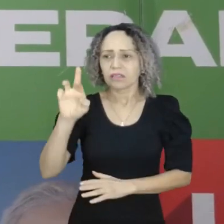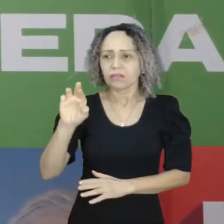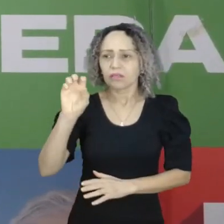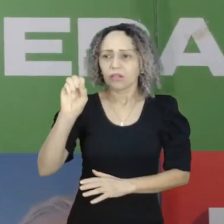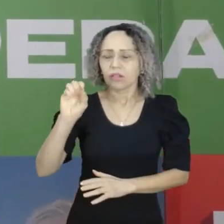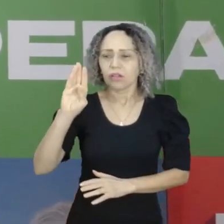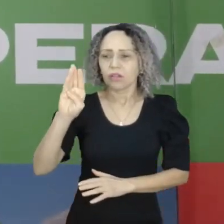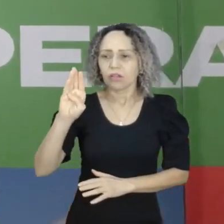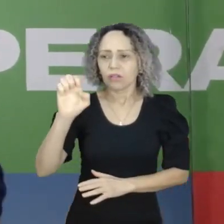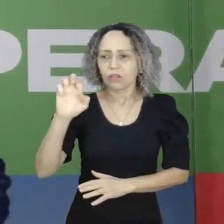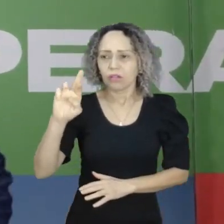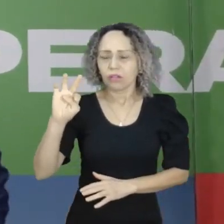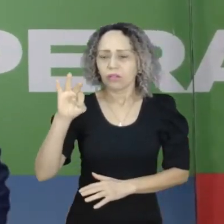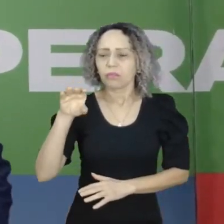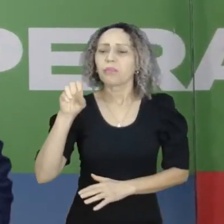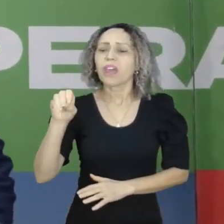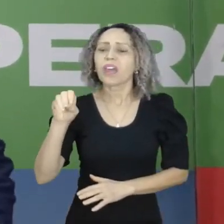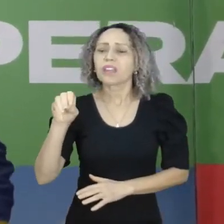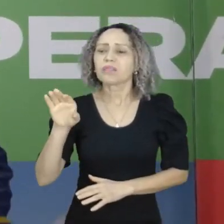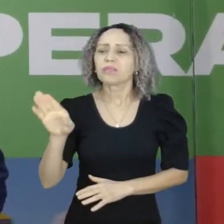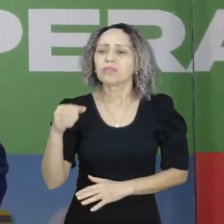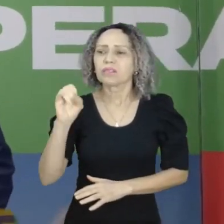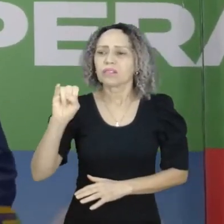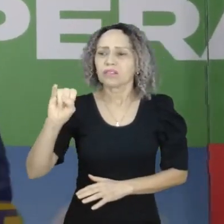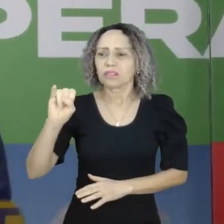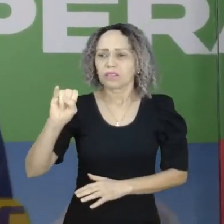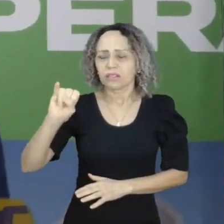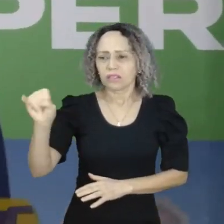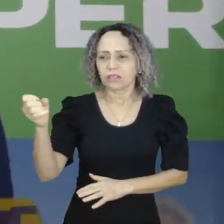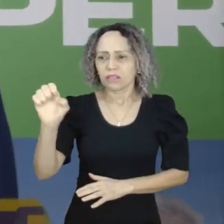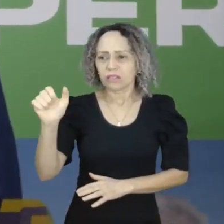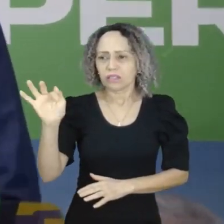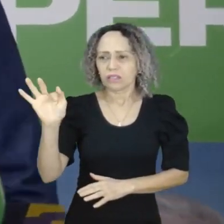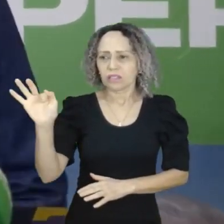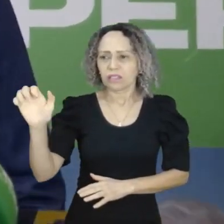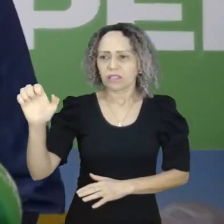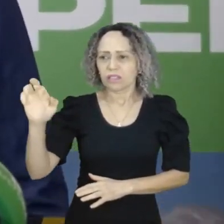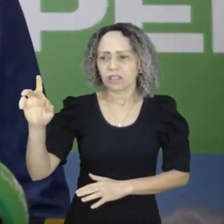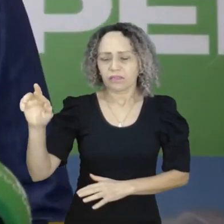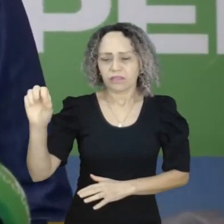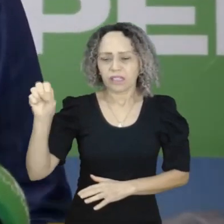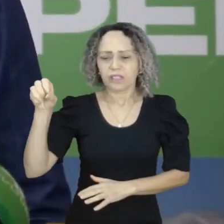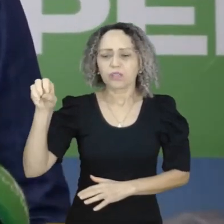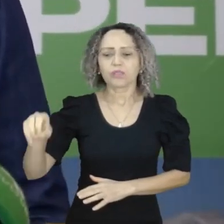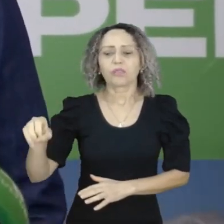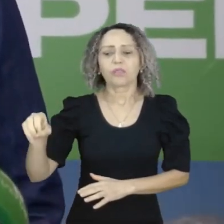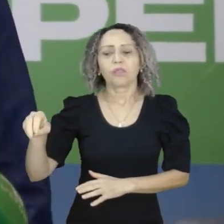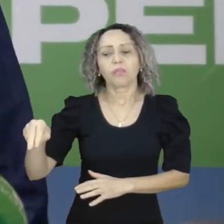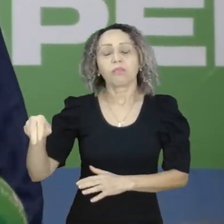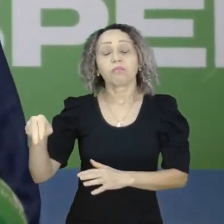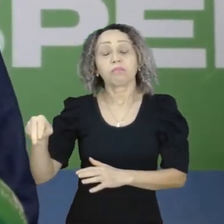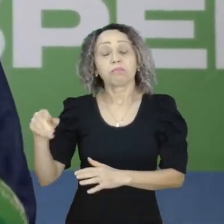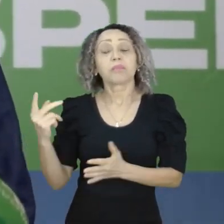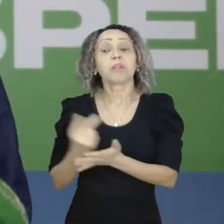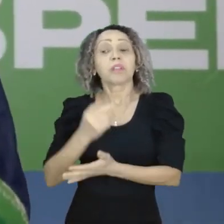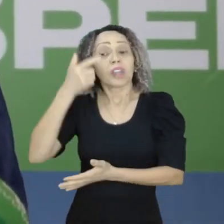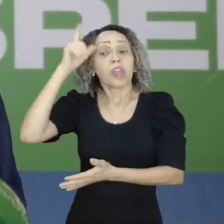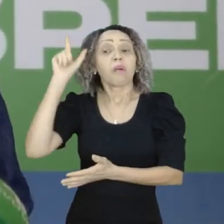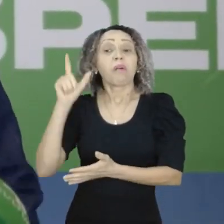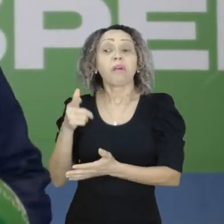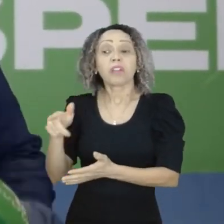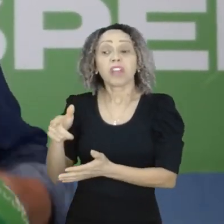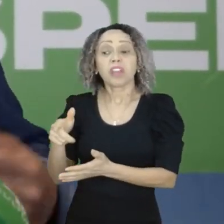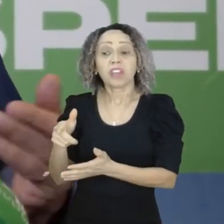qual a avaliação o senhor faz de tudo o que aconteceu? Olha, a avaliação que eu faço é que o Roberto